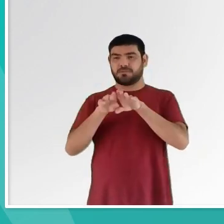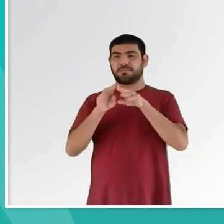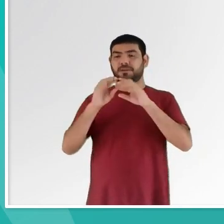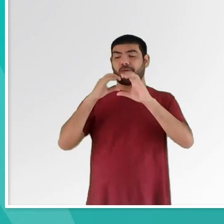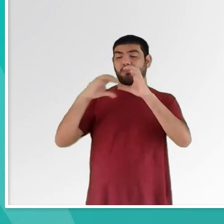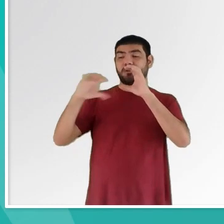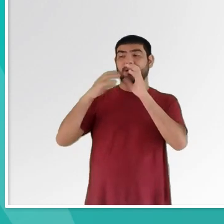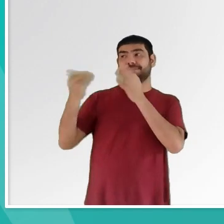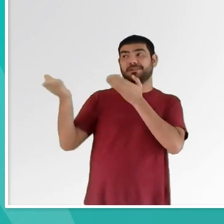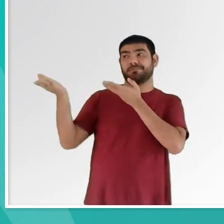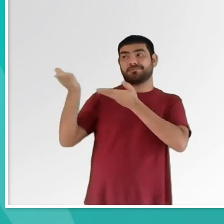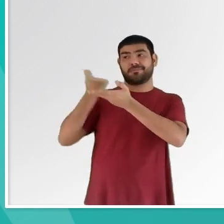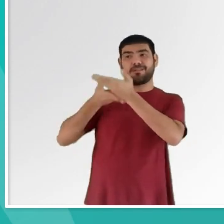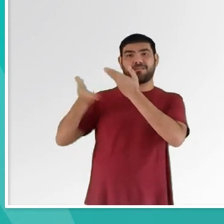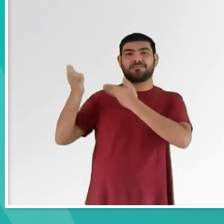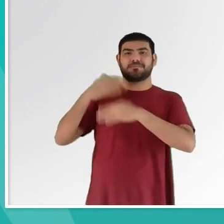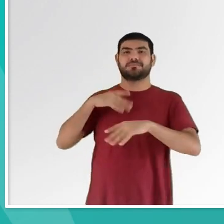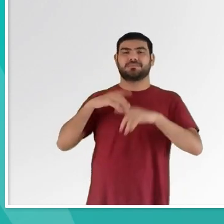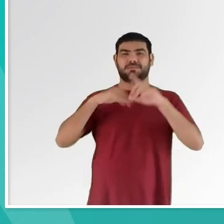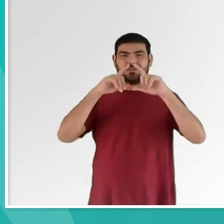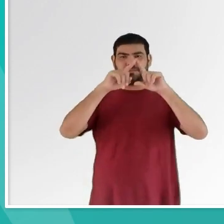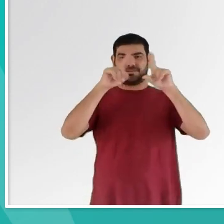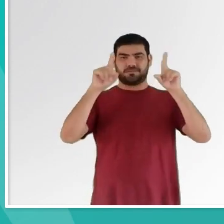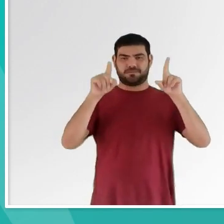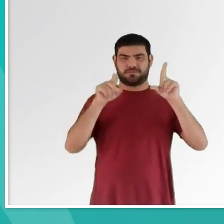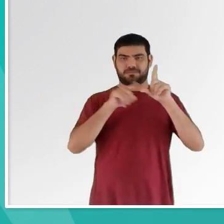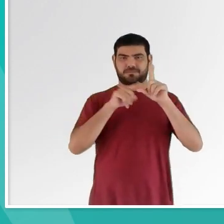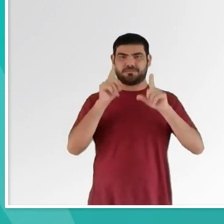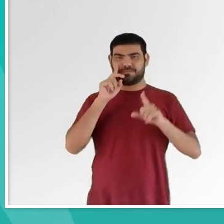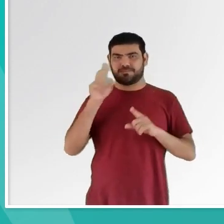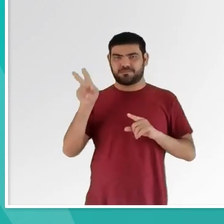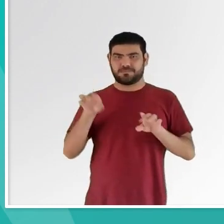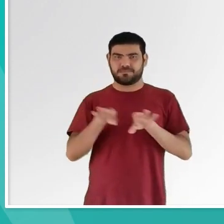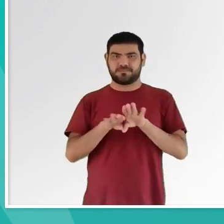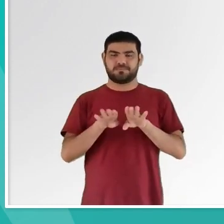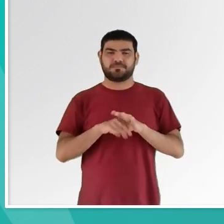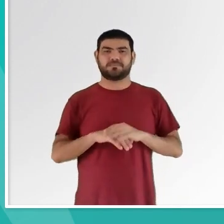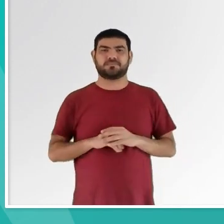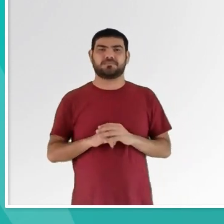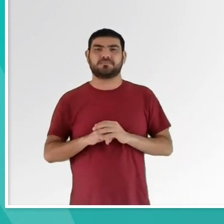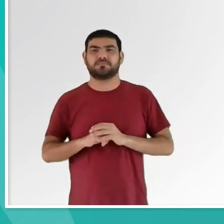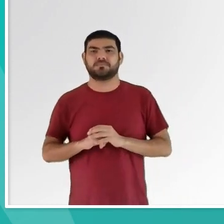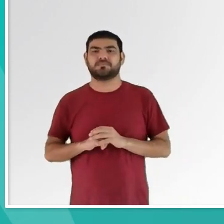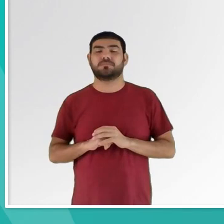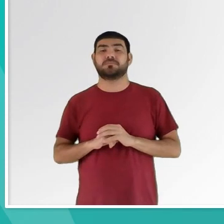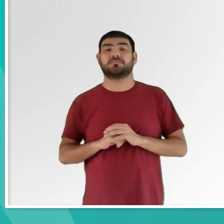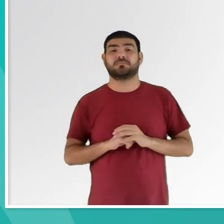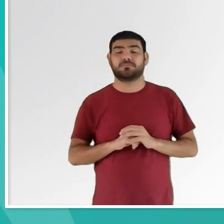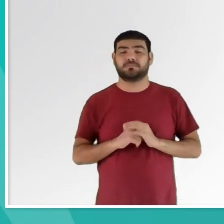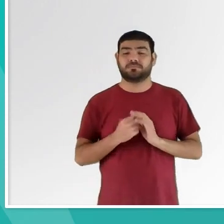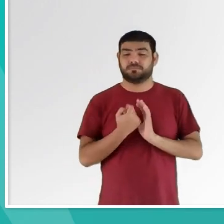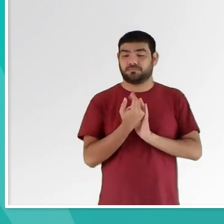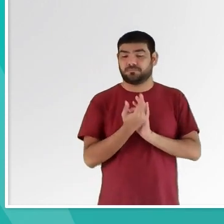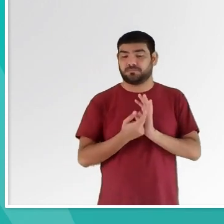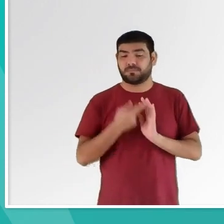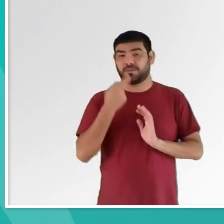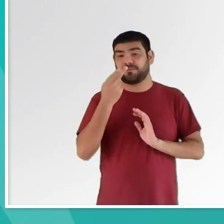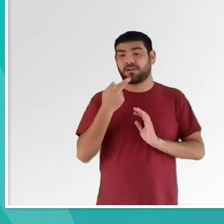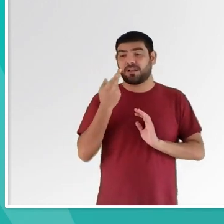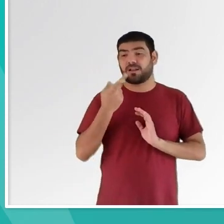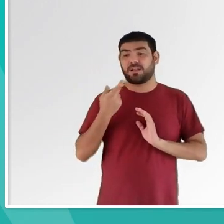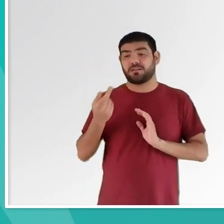em quadrinho, não é verdade? Que está aí do lado também. E aí o desenho falado consiste em reproduzir